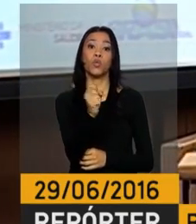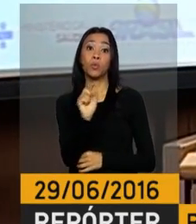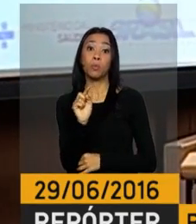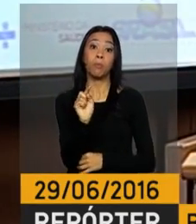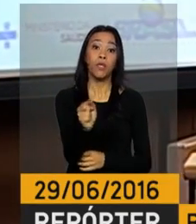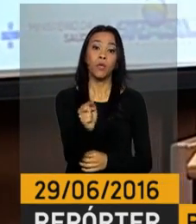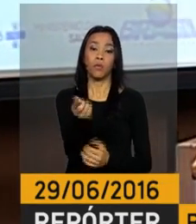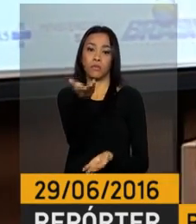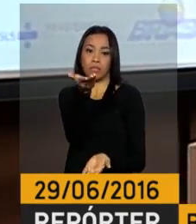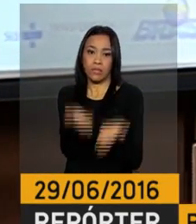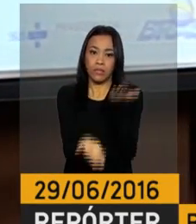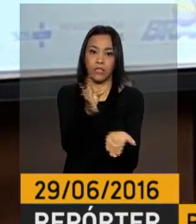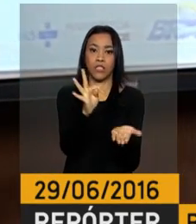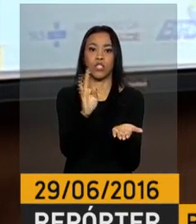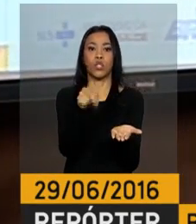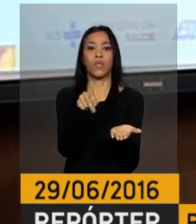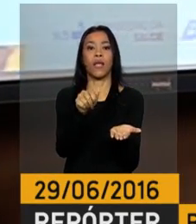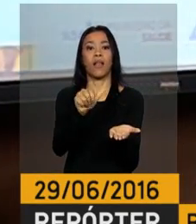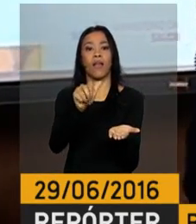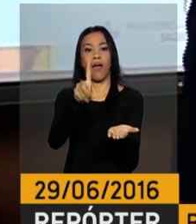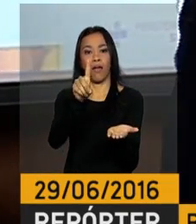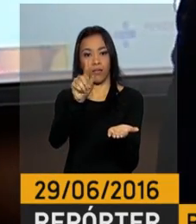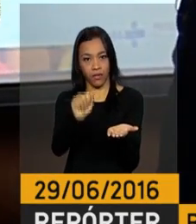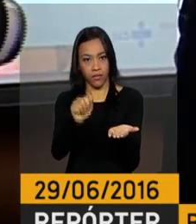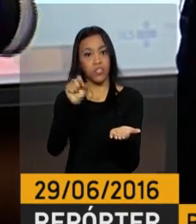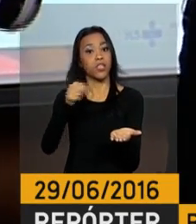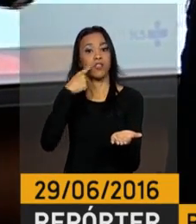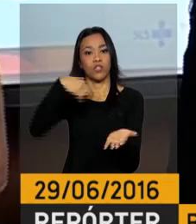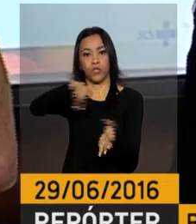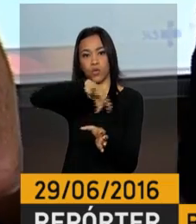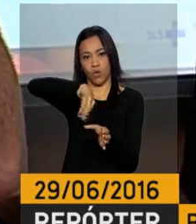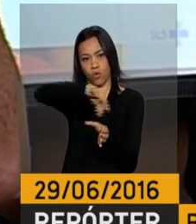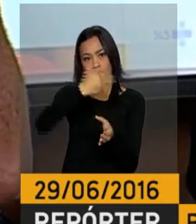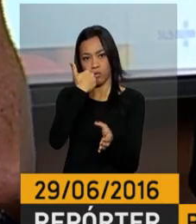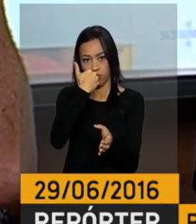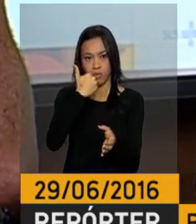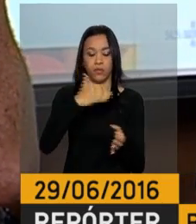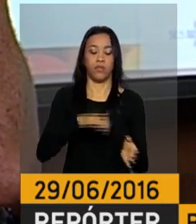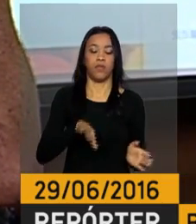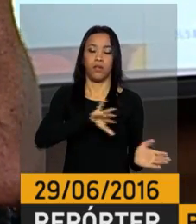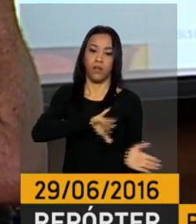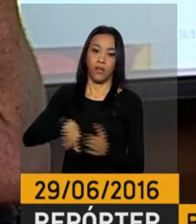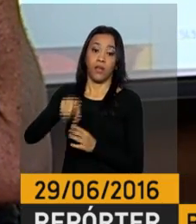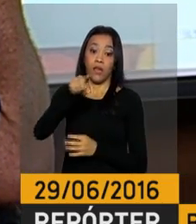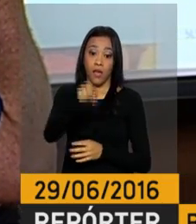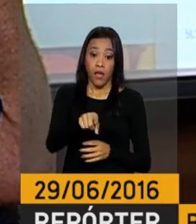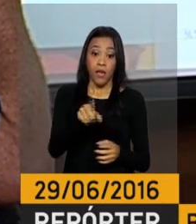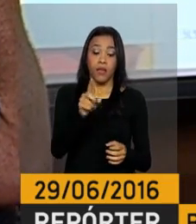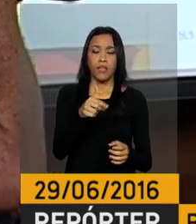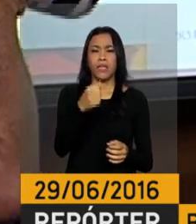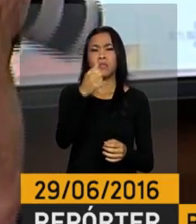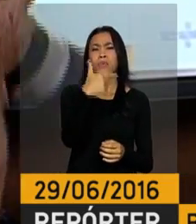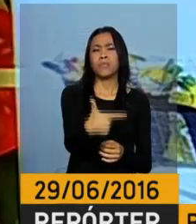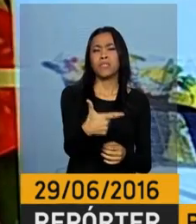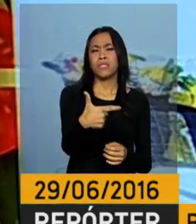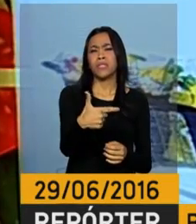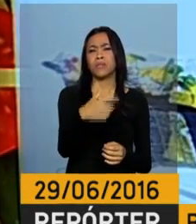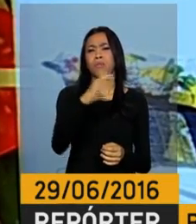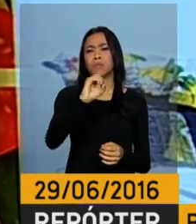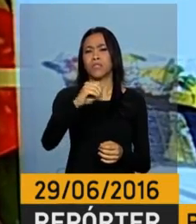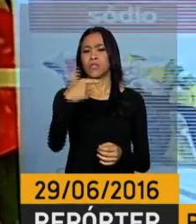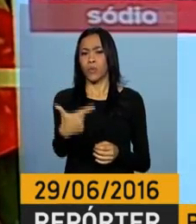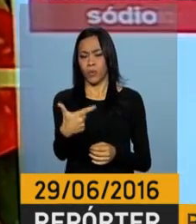de sódio são ah fazem parte desse dessa etapa 202 produtos de 22